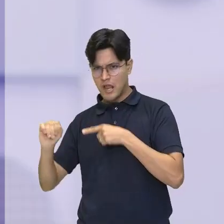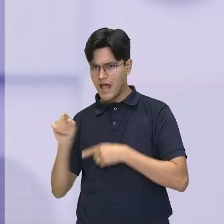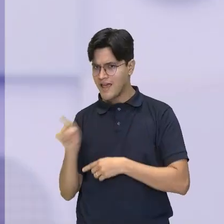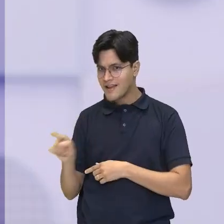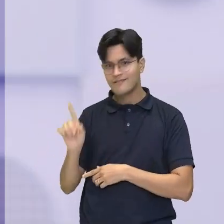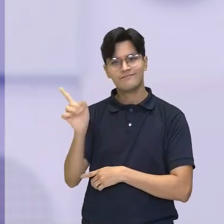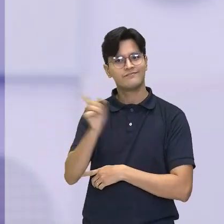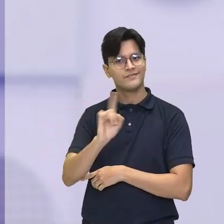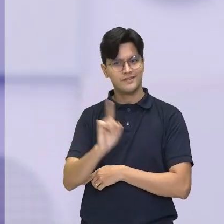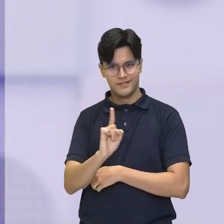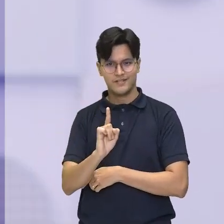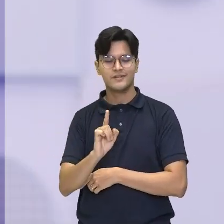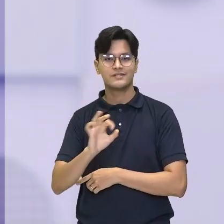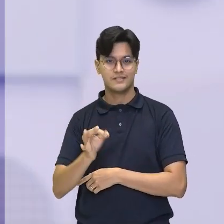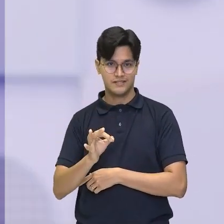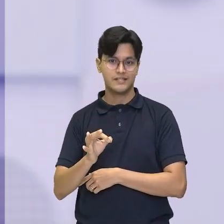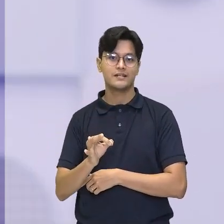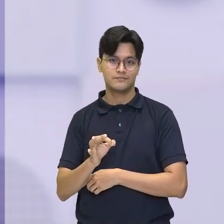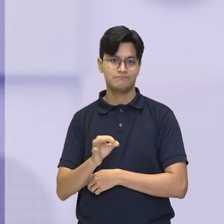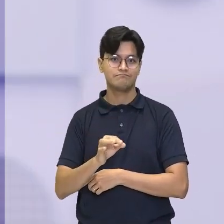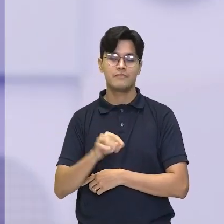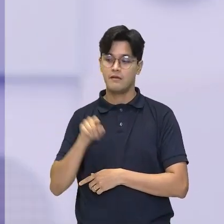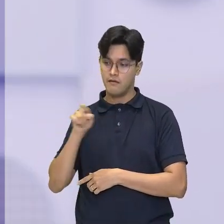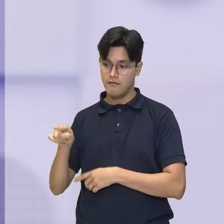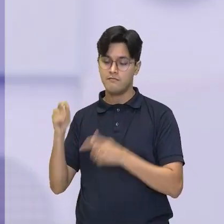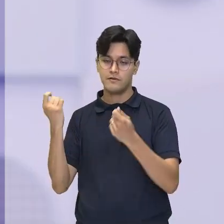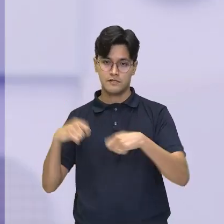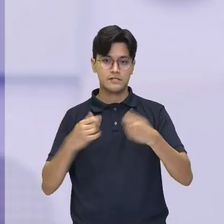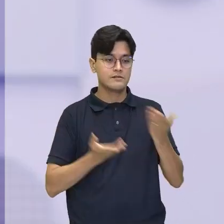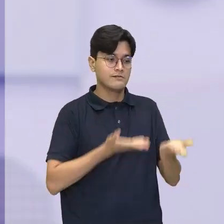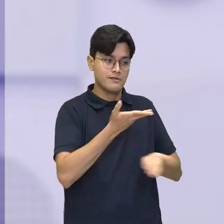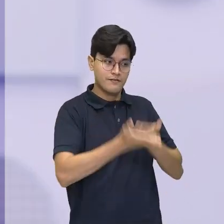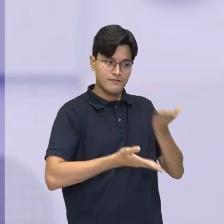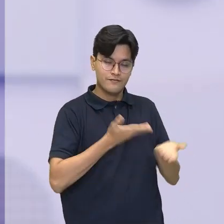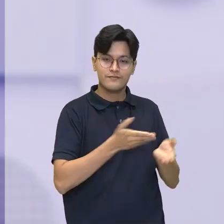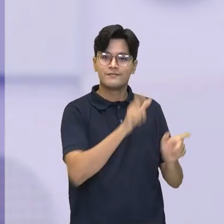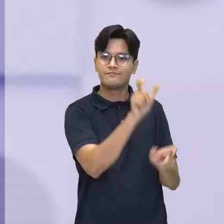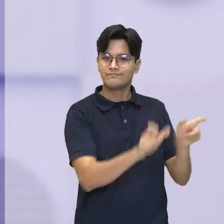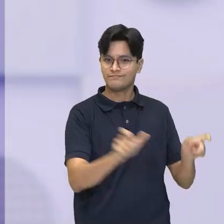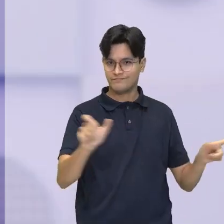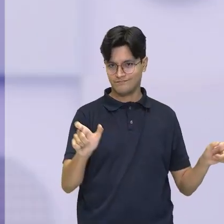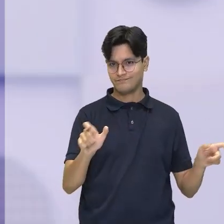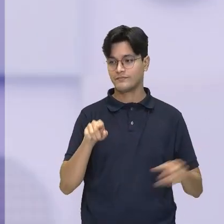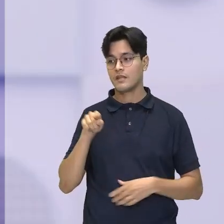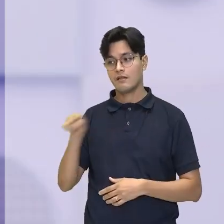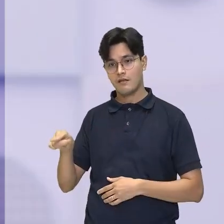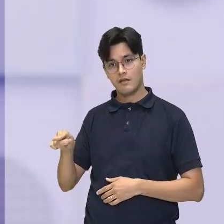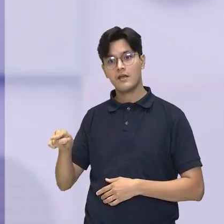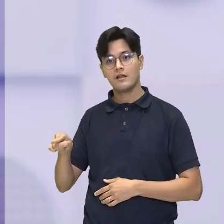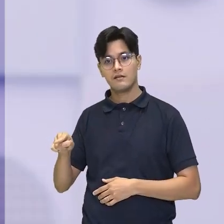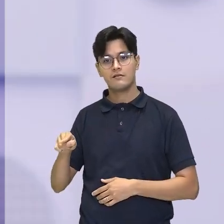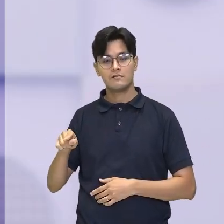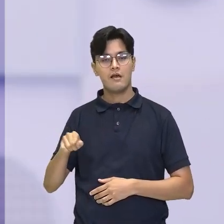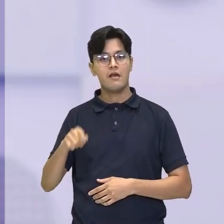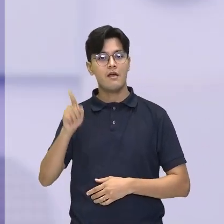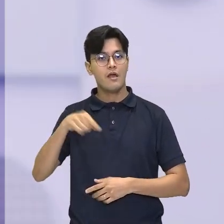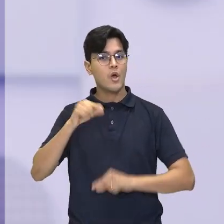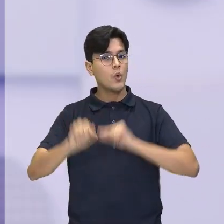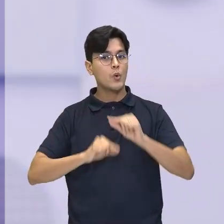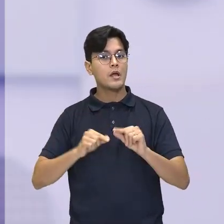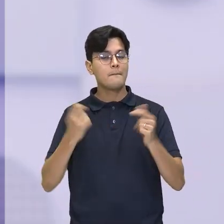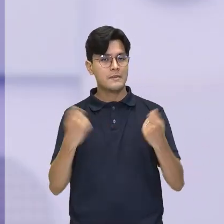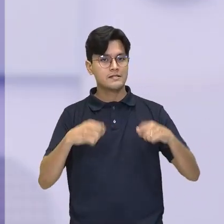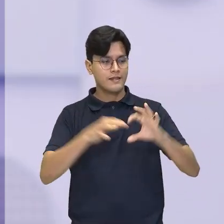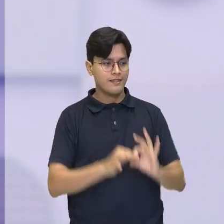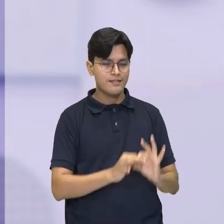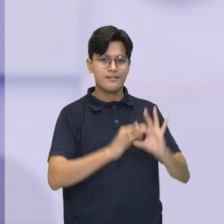dela, a serviço daquelas pessoas. Ele deve ser o primeiro a colocar-se à disposição para